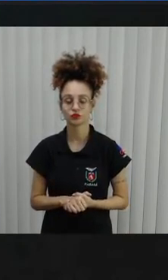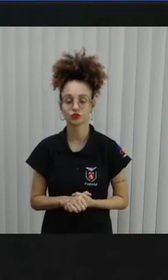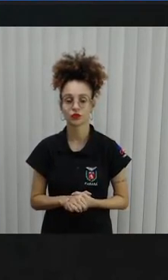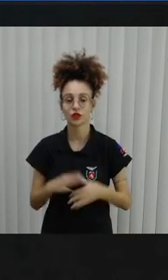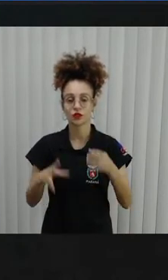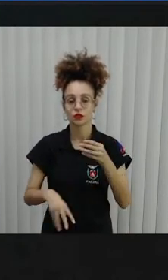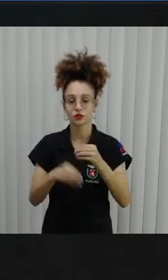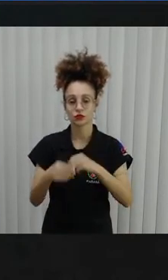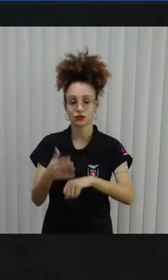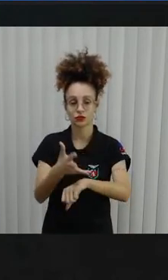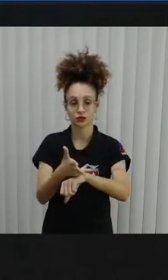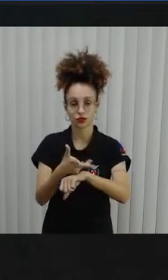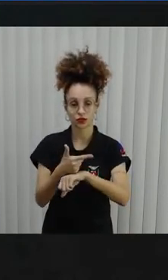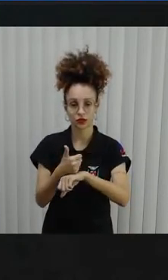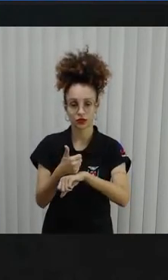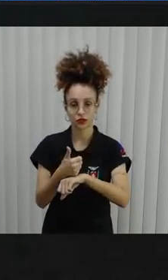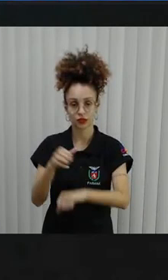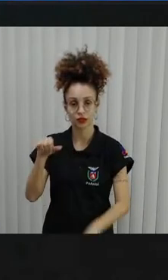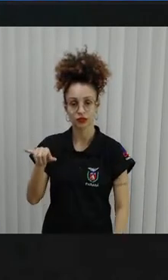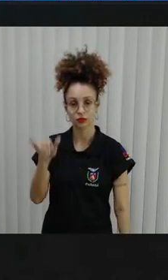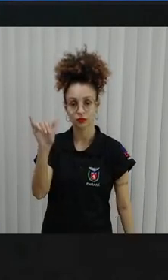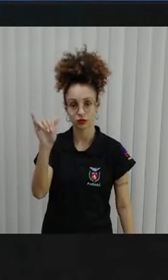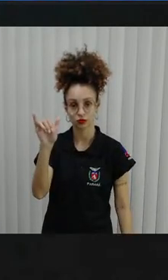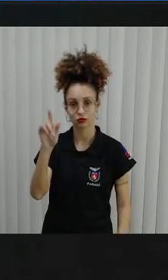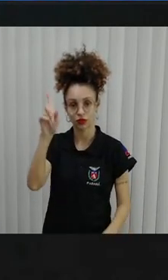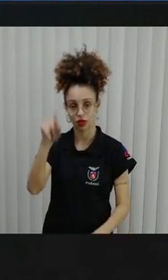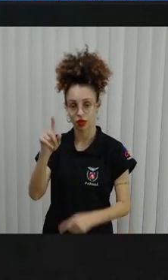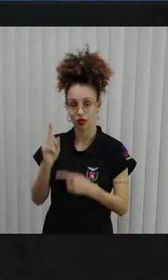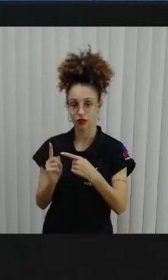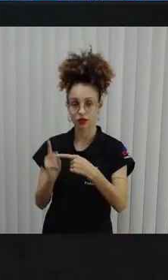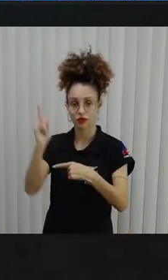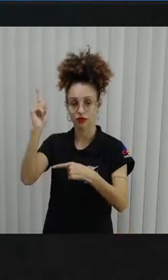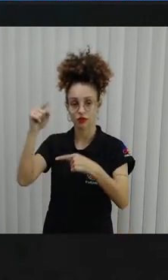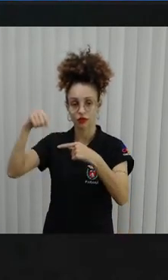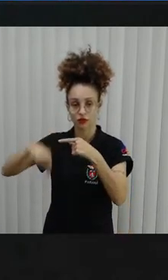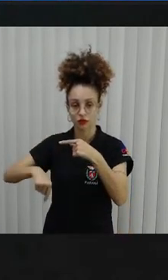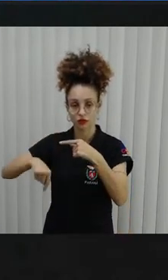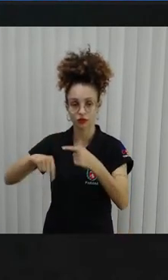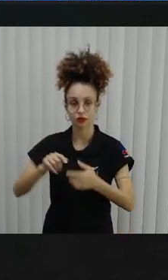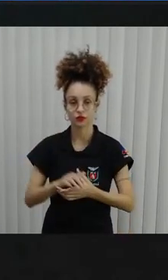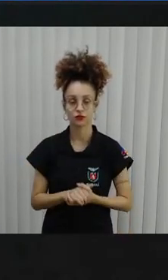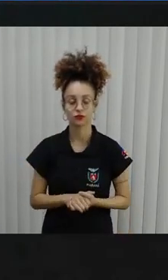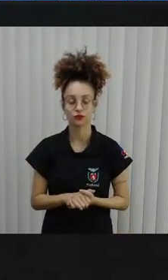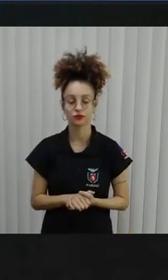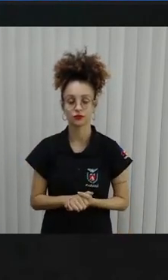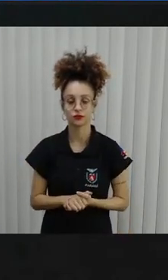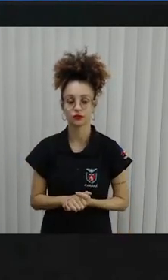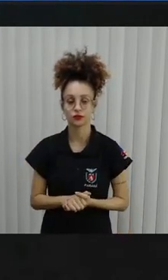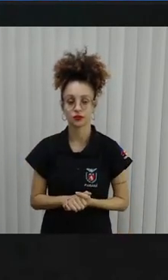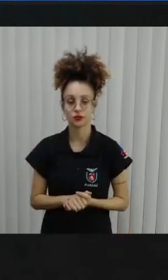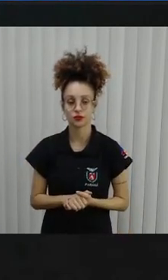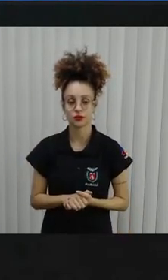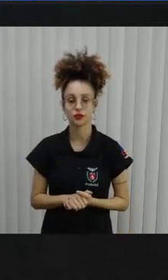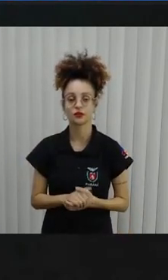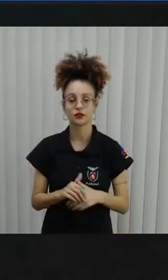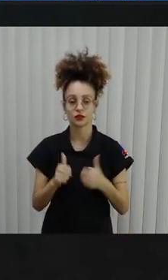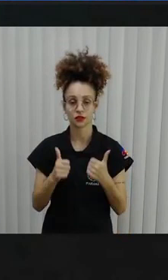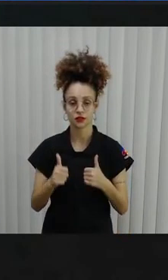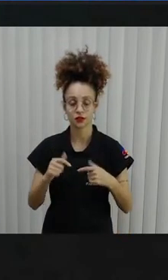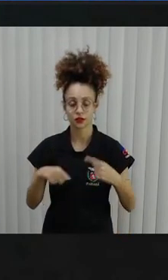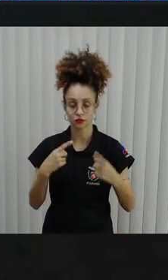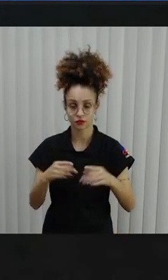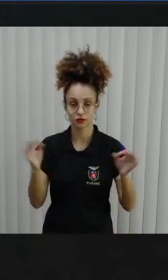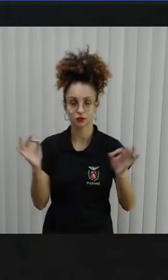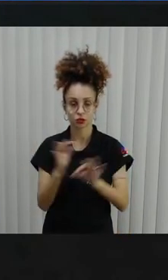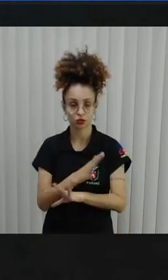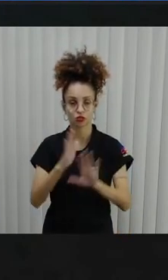a velocidade a y. Vou vir aqui, eu vou colocar velocidade, adicionei a velocidade a y. Beleza. Depois que eu